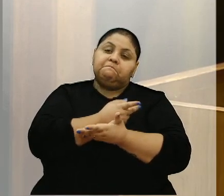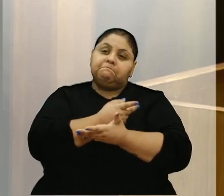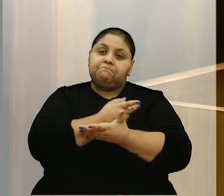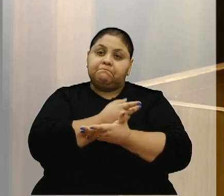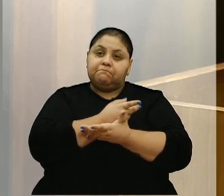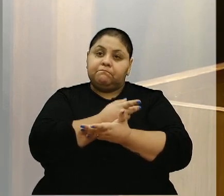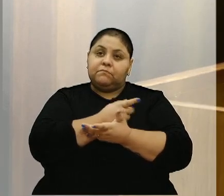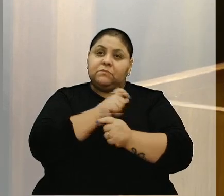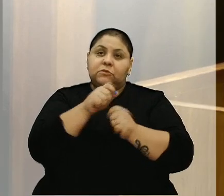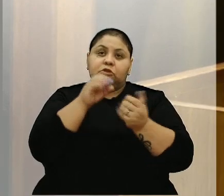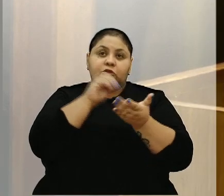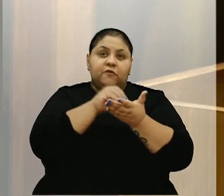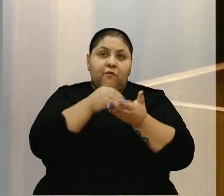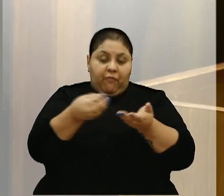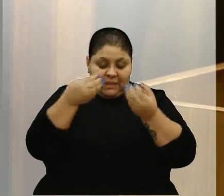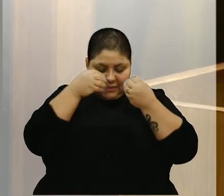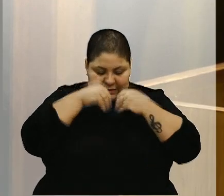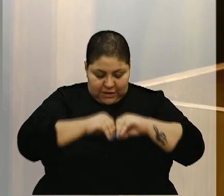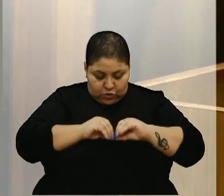o que falta dentro de si.